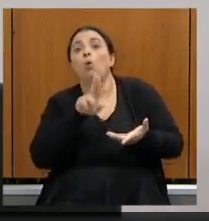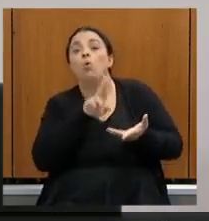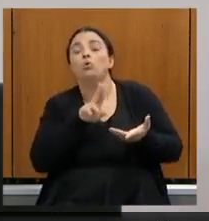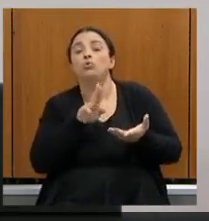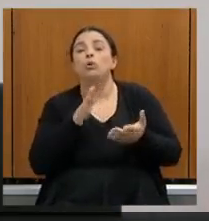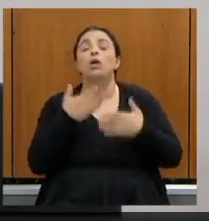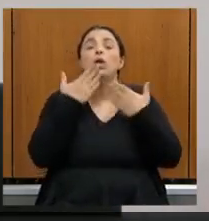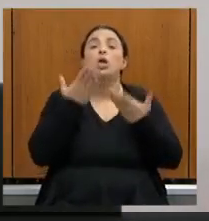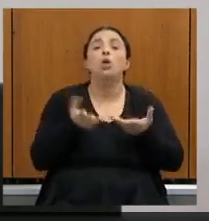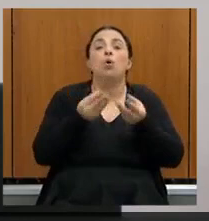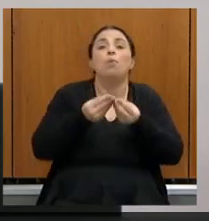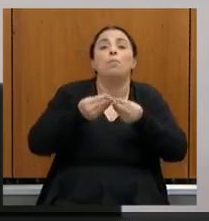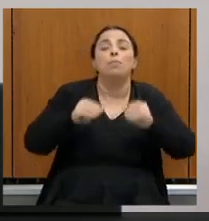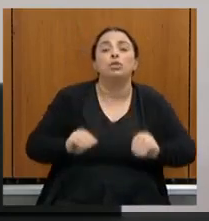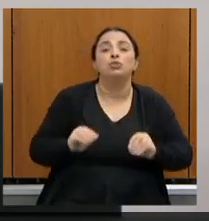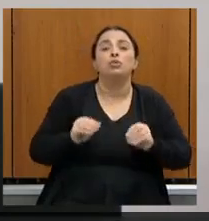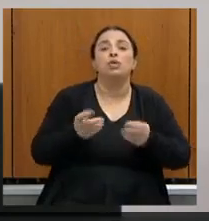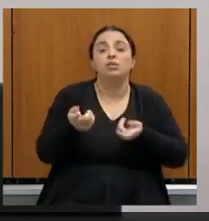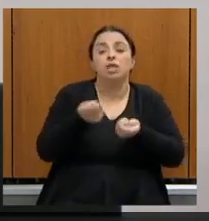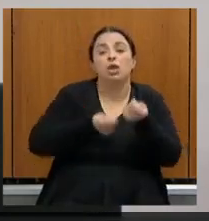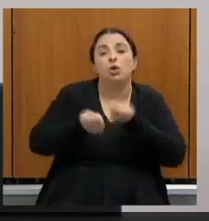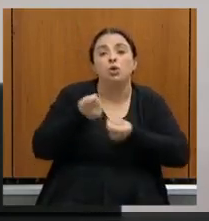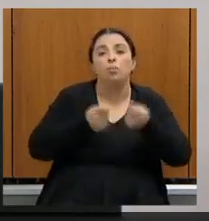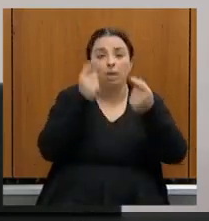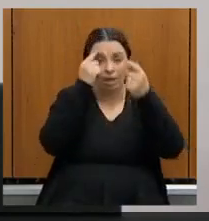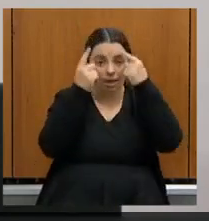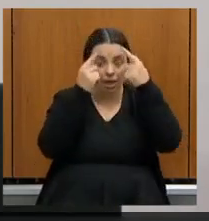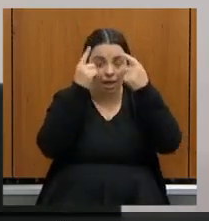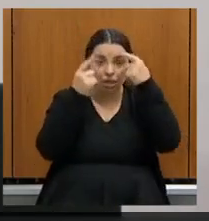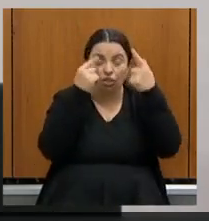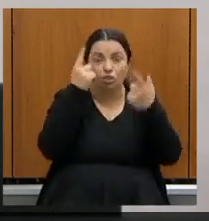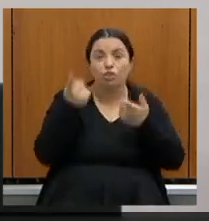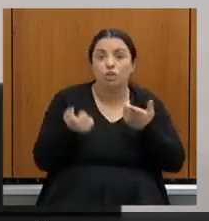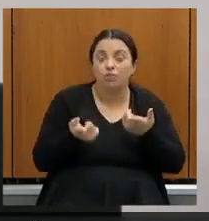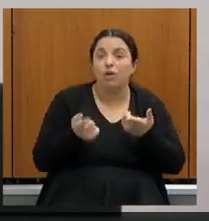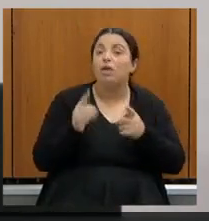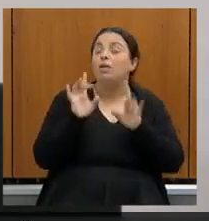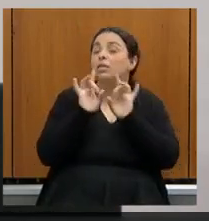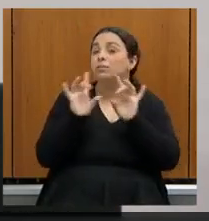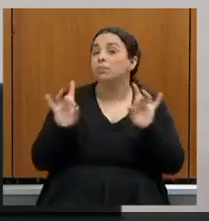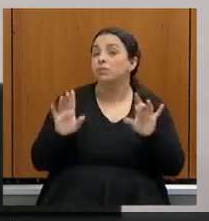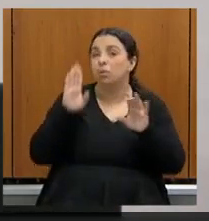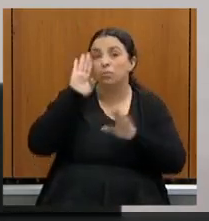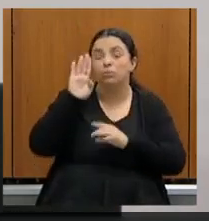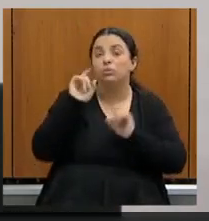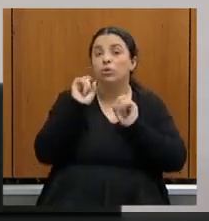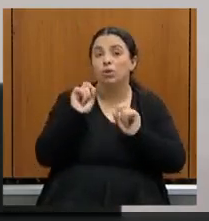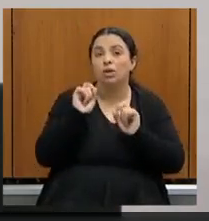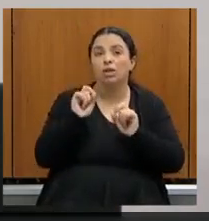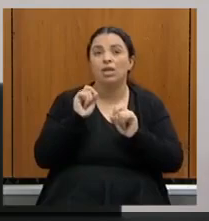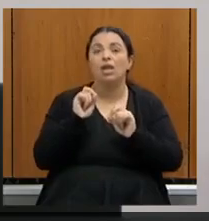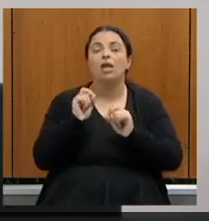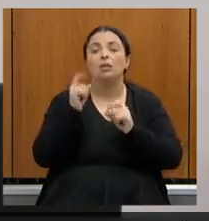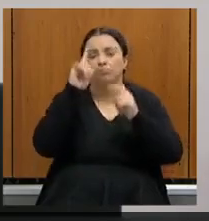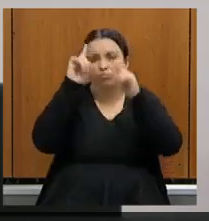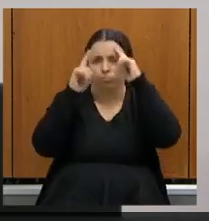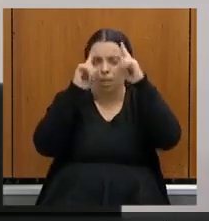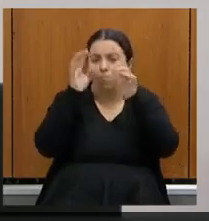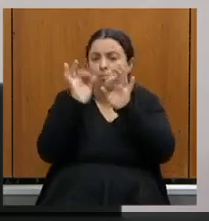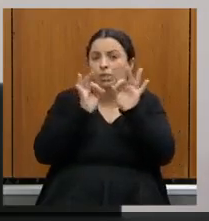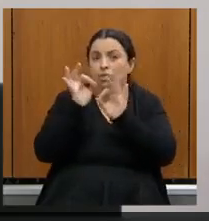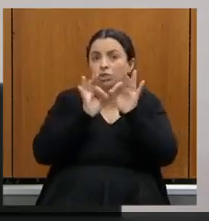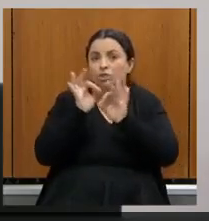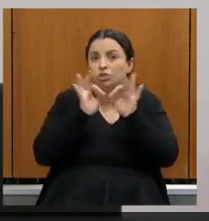setores de economia criativa especialmente as iniciativas planejadas para a instalação